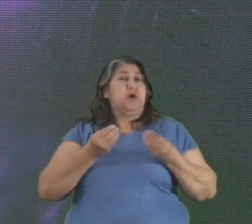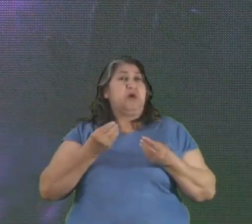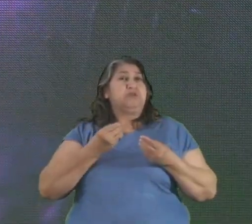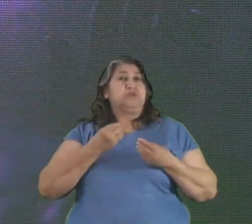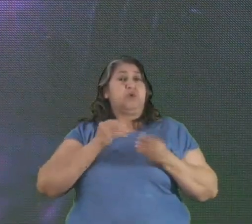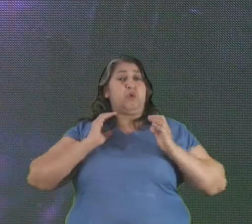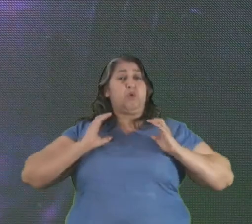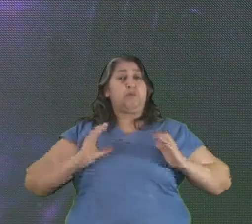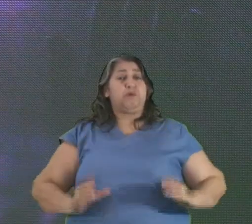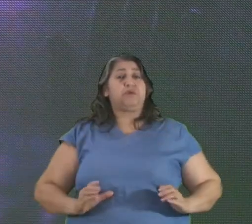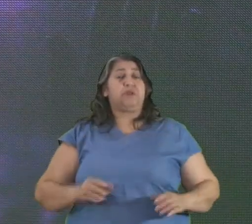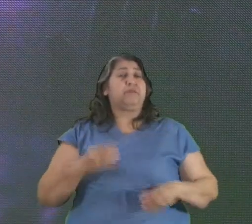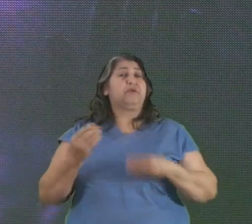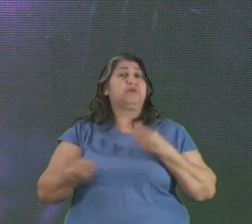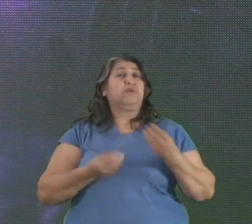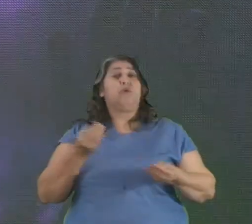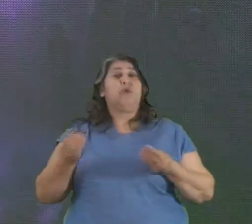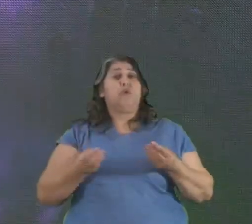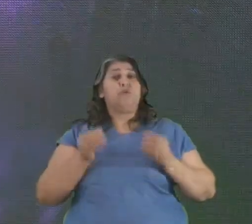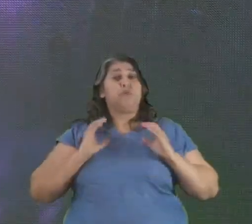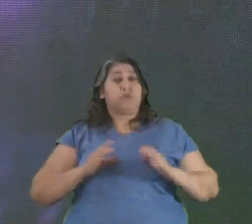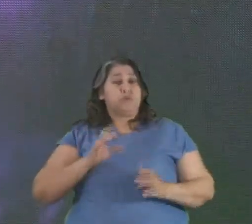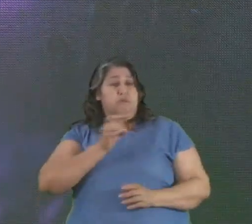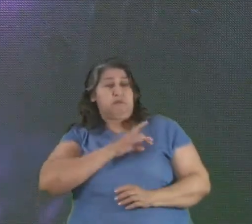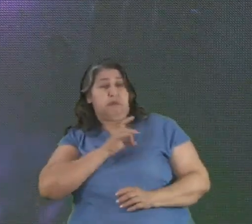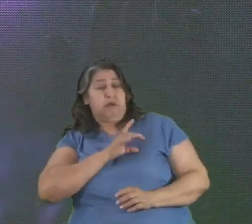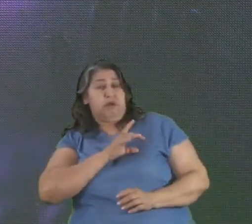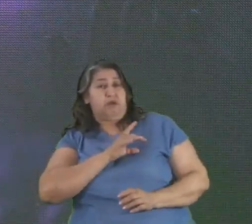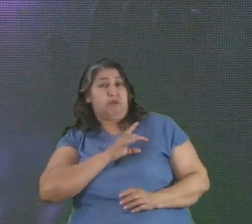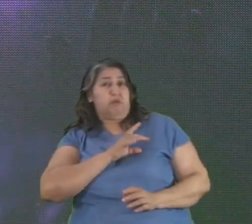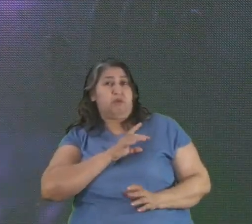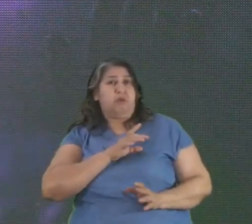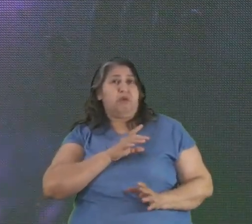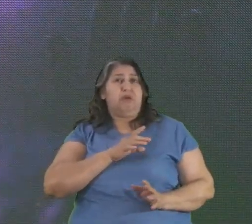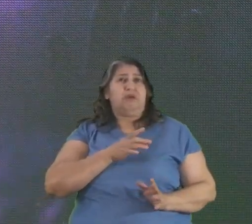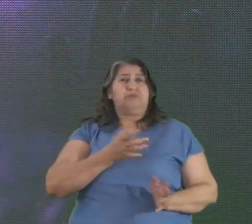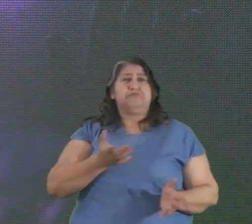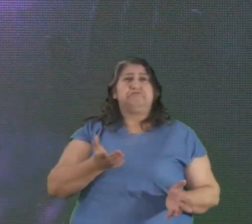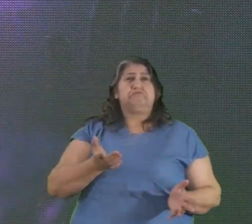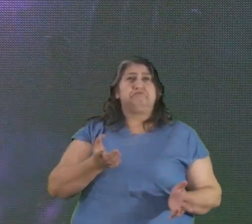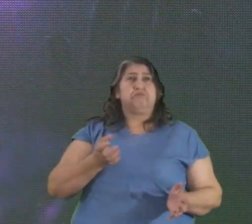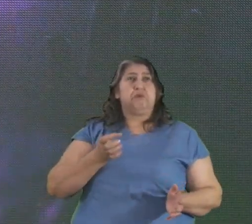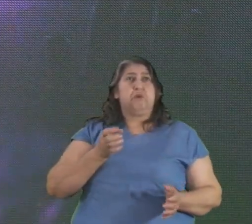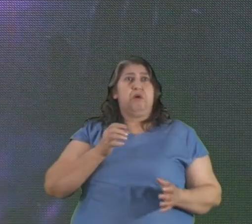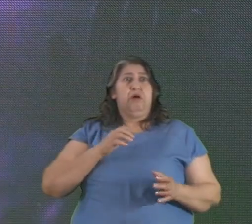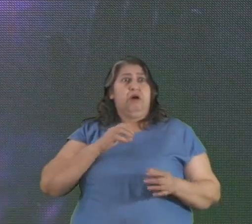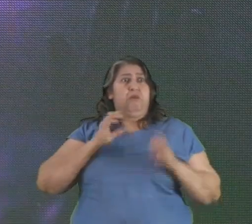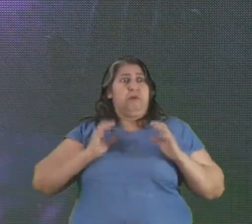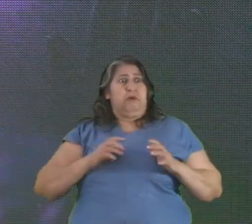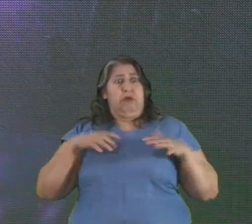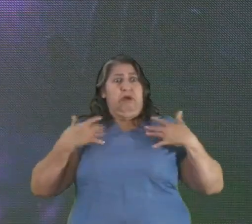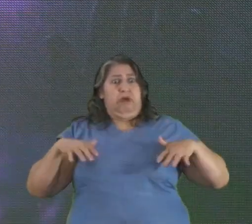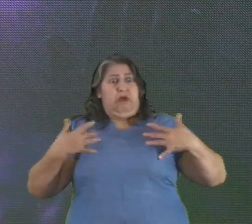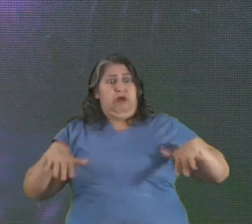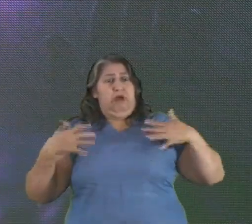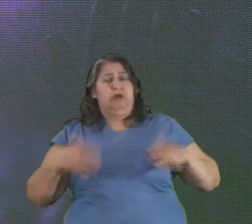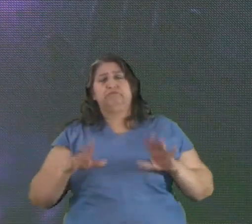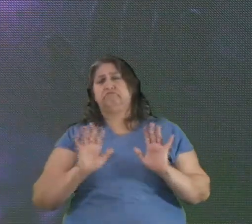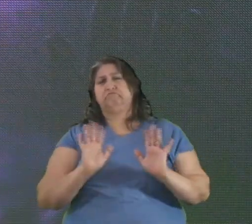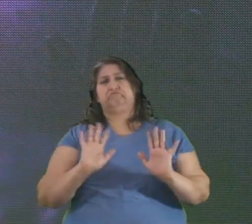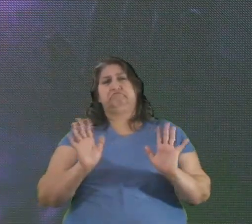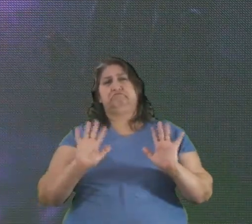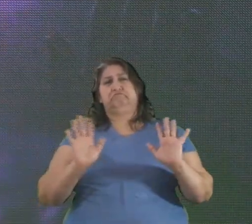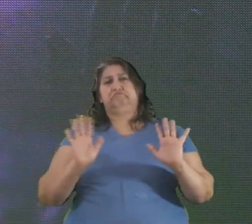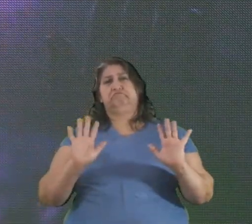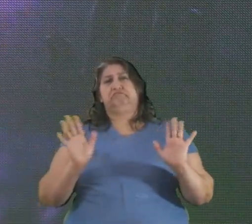reação? Não deve ser uma reação de medo, não deve ser uma reação de terror, não deve ser uma